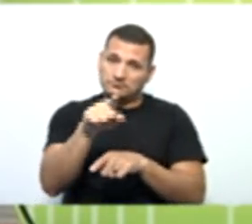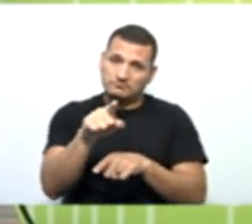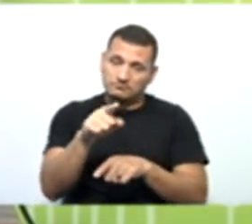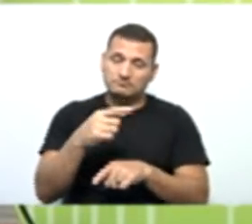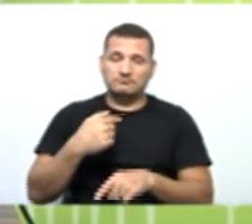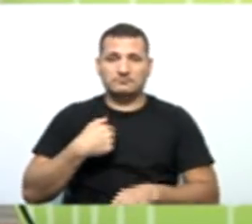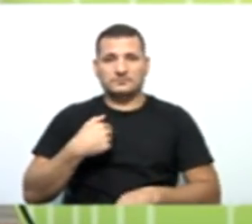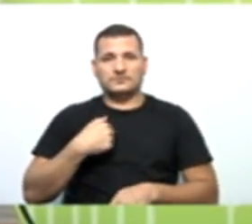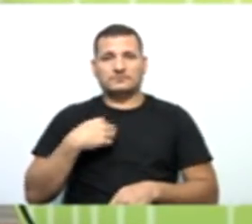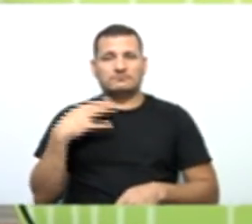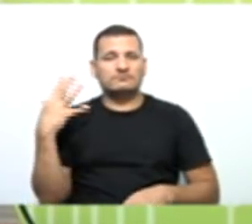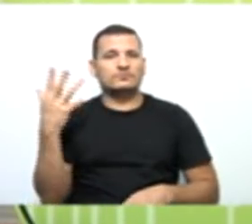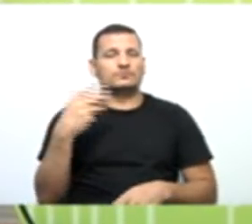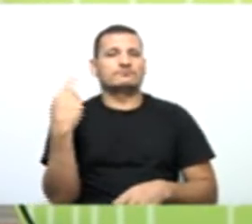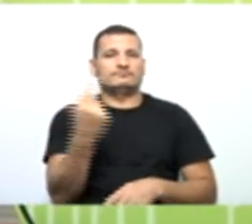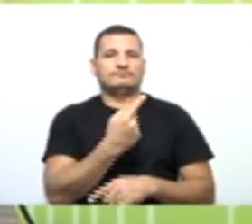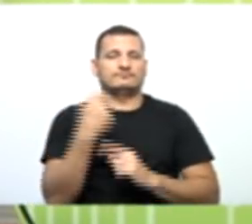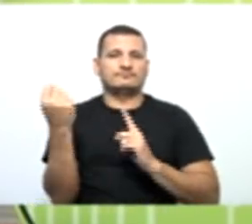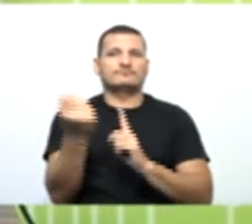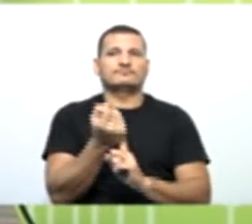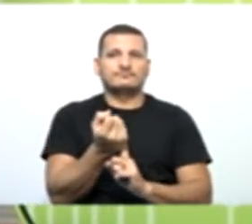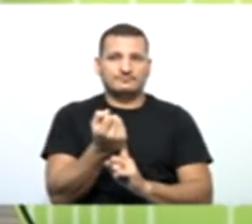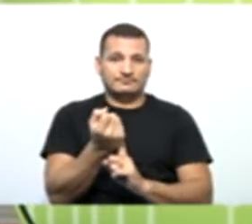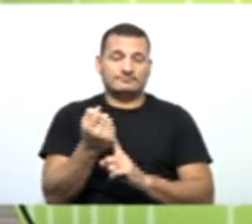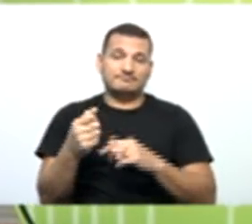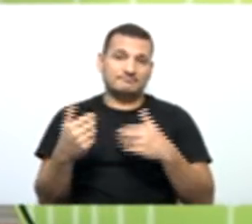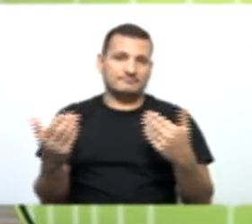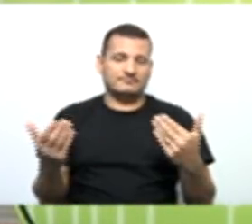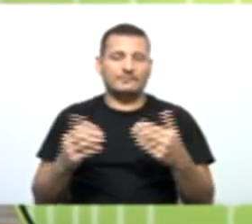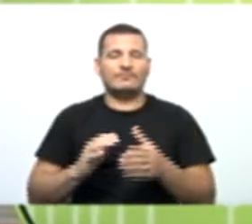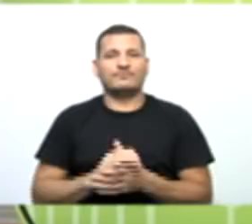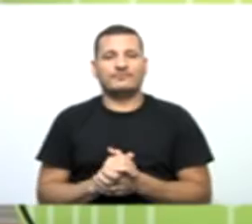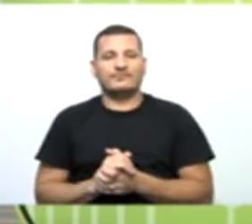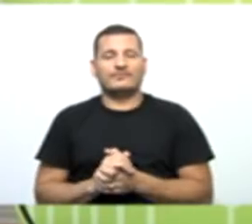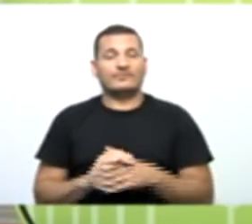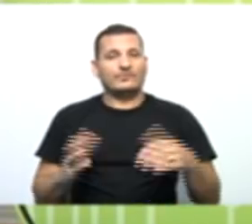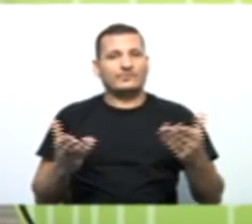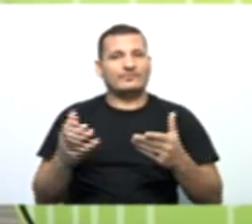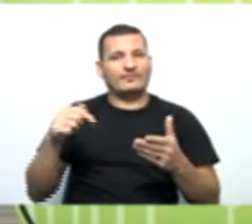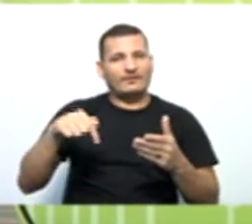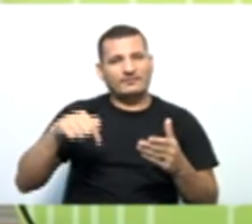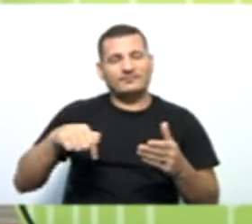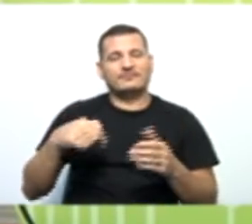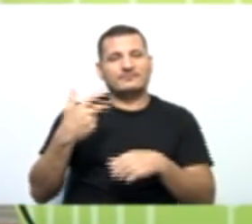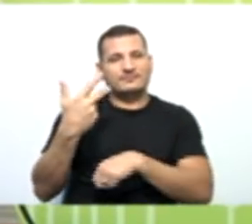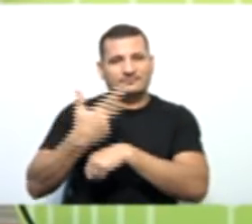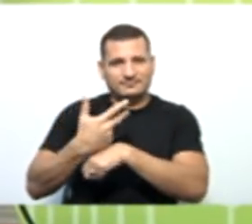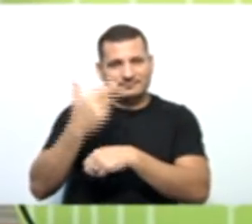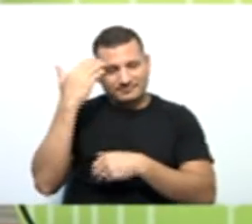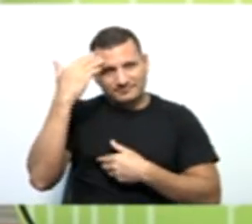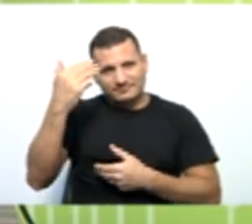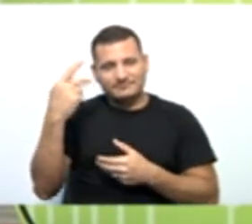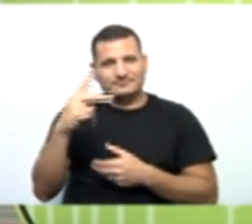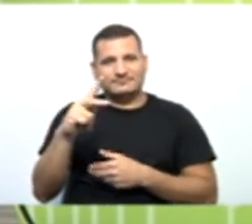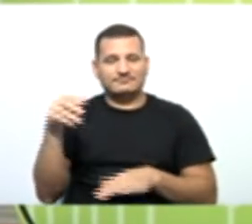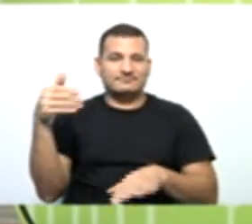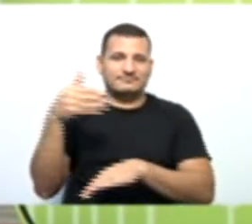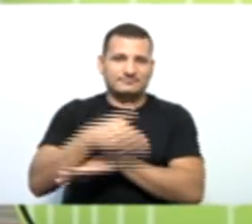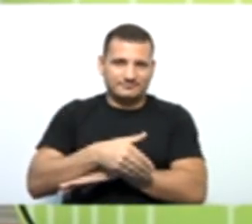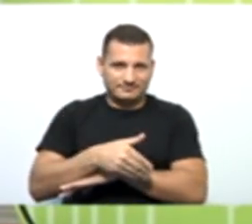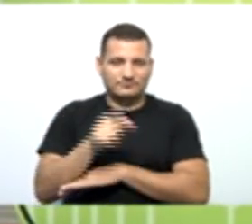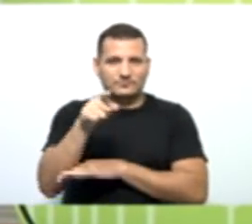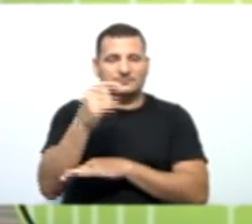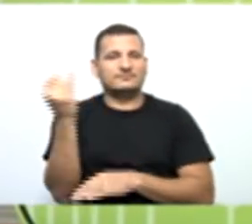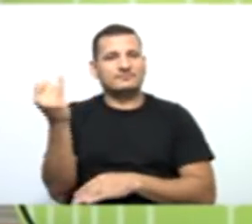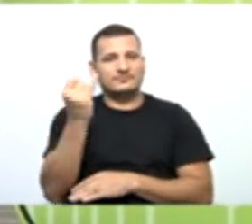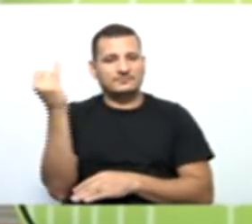para todos nós, para a nossa sociedade, tá certo? Enfim, estamos aqui então no estúdio, agradecendo a tua participação, você é